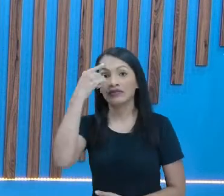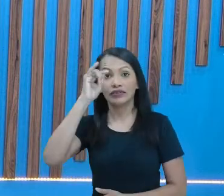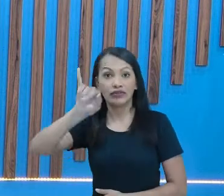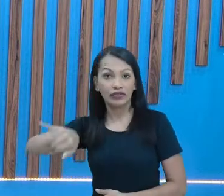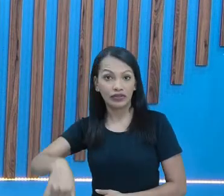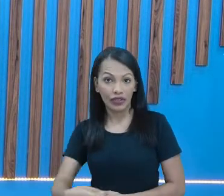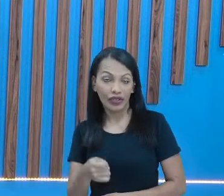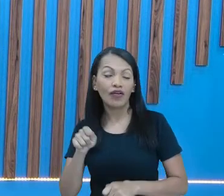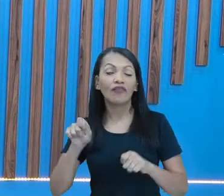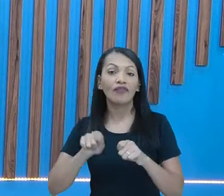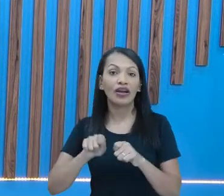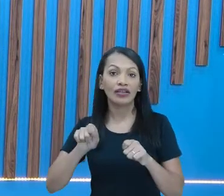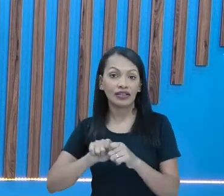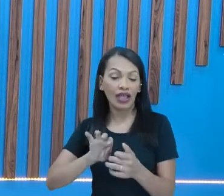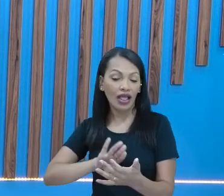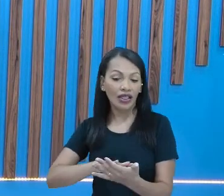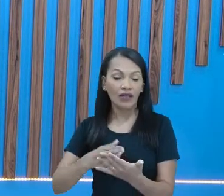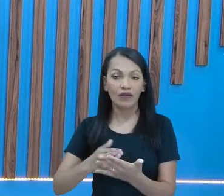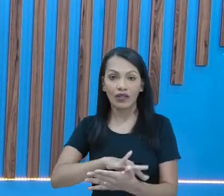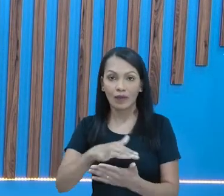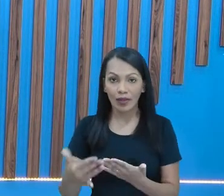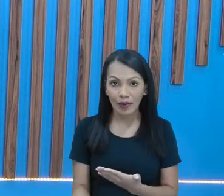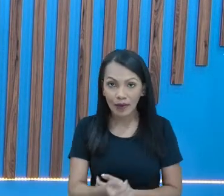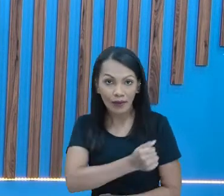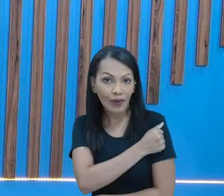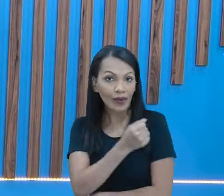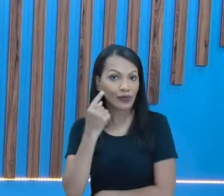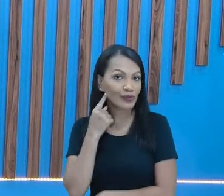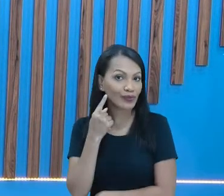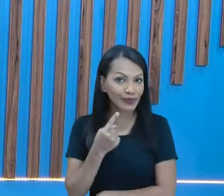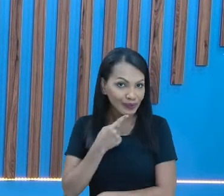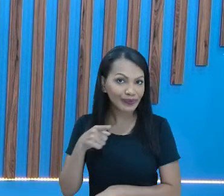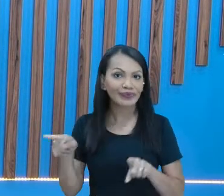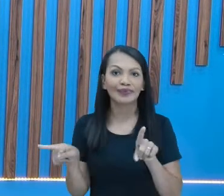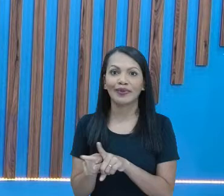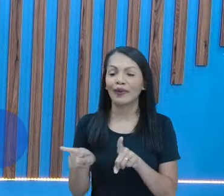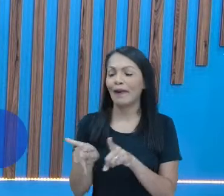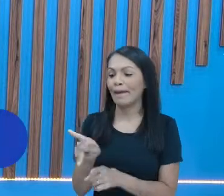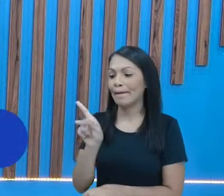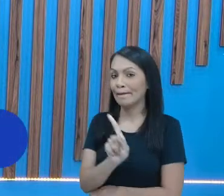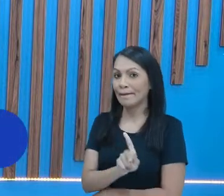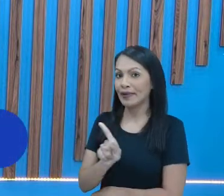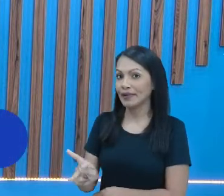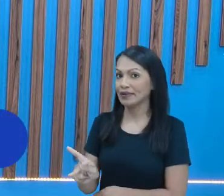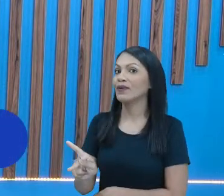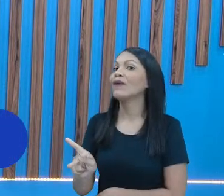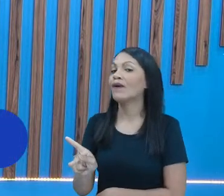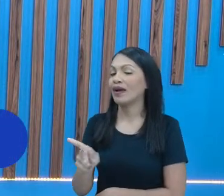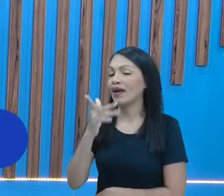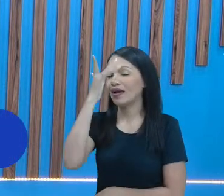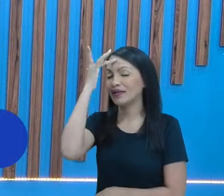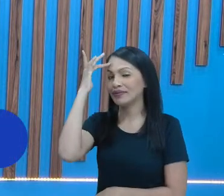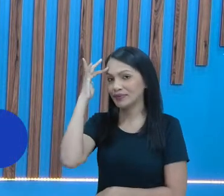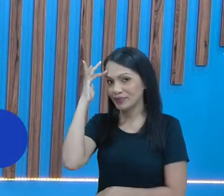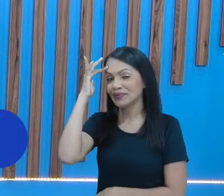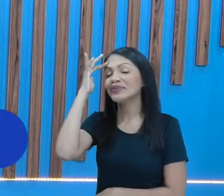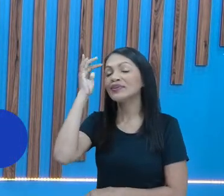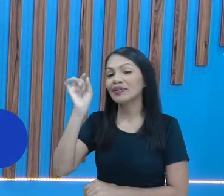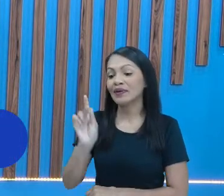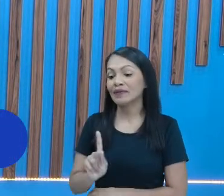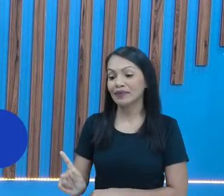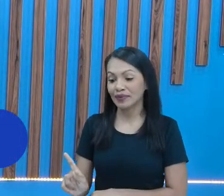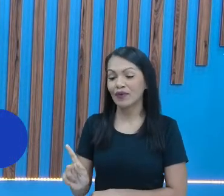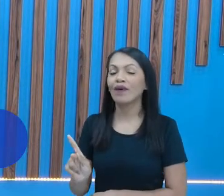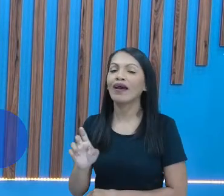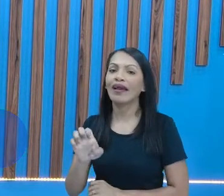mais pessoas. E no chat, para verificar a participação de vocês, a professora Eli Graciele já está ali